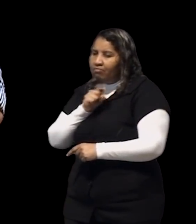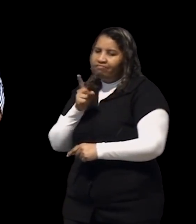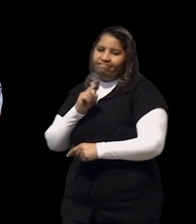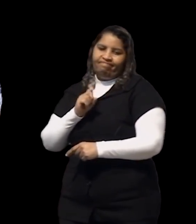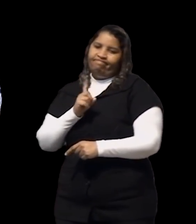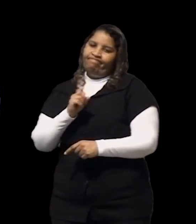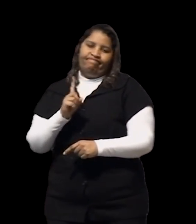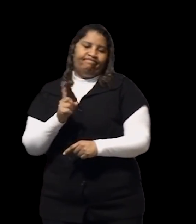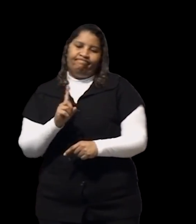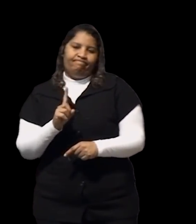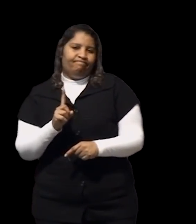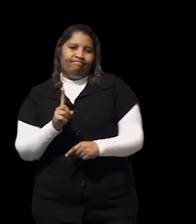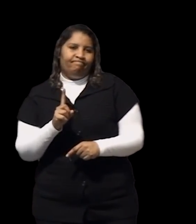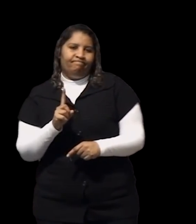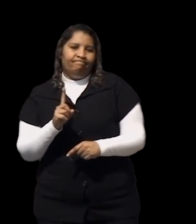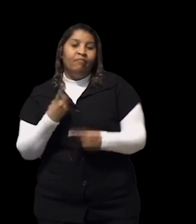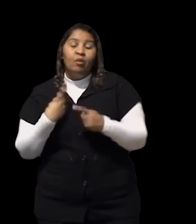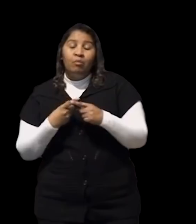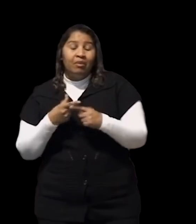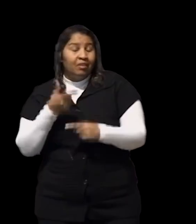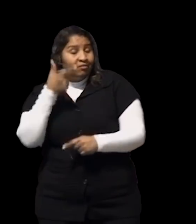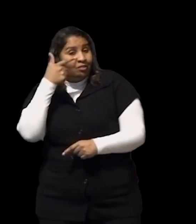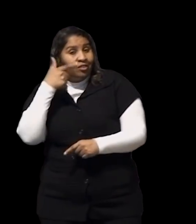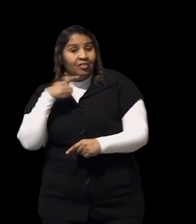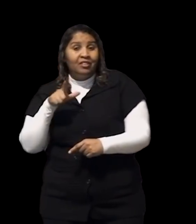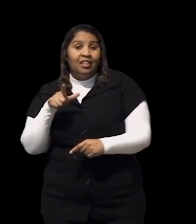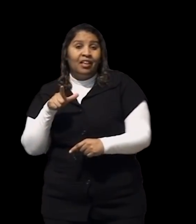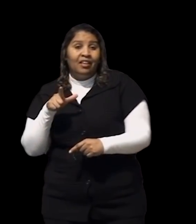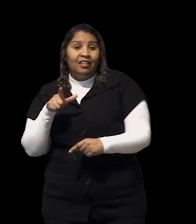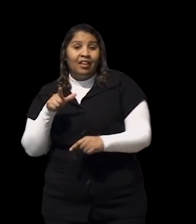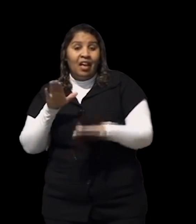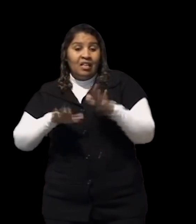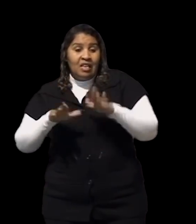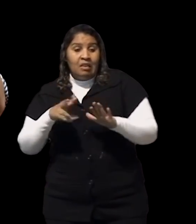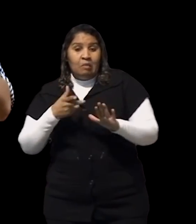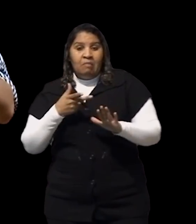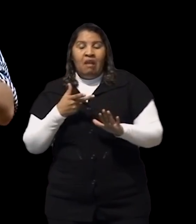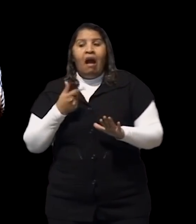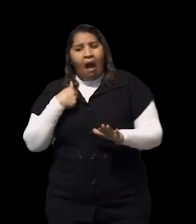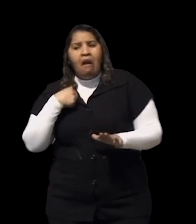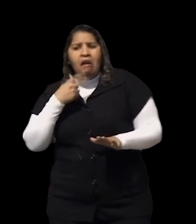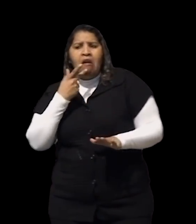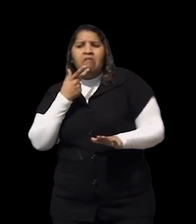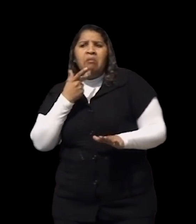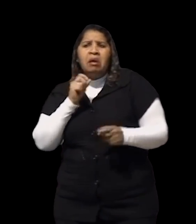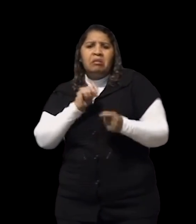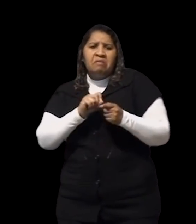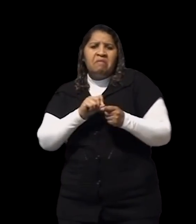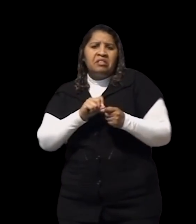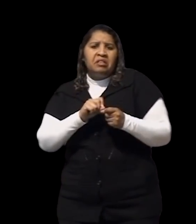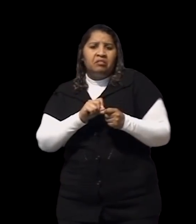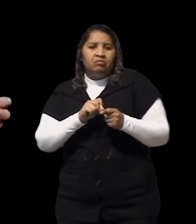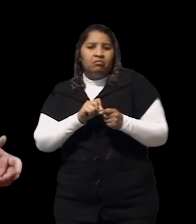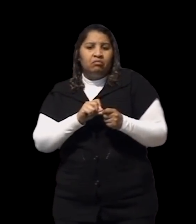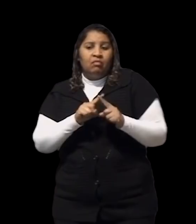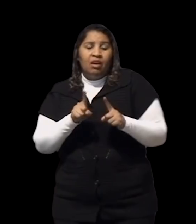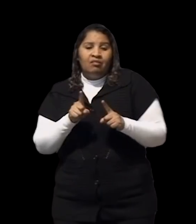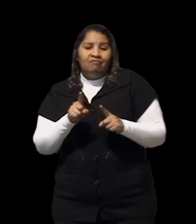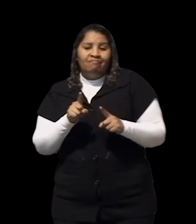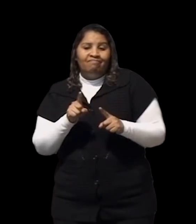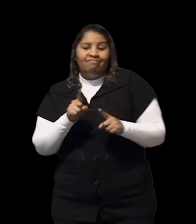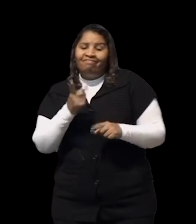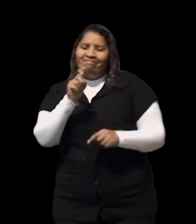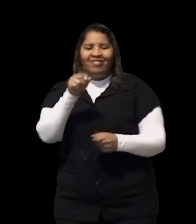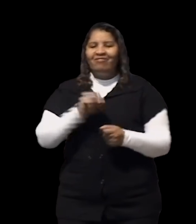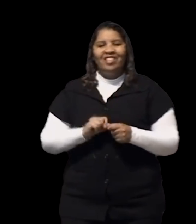terminar com as promessas que ele mesmo fez alguém que não tem identidade o que vive